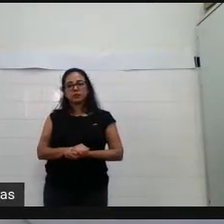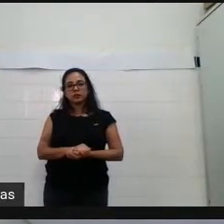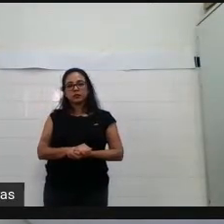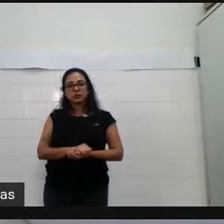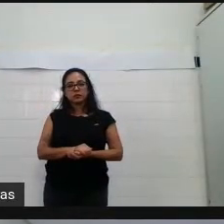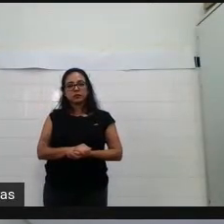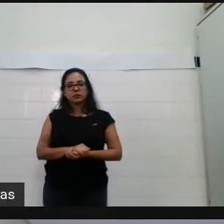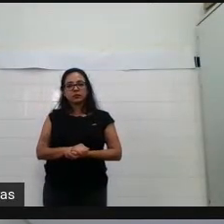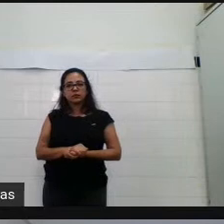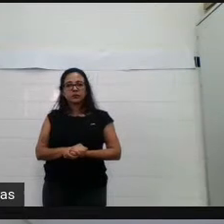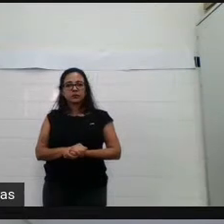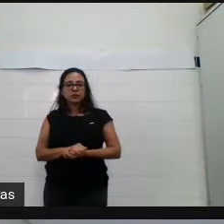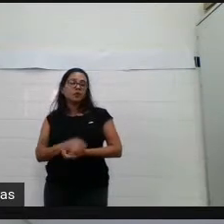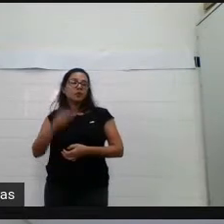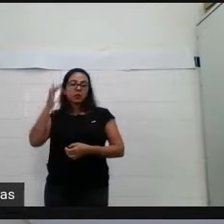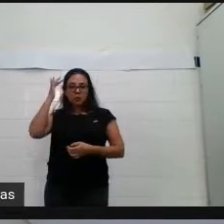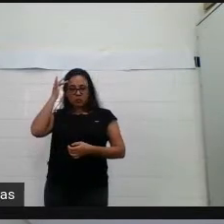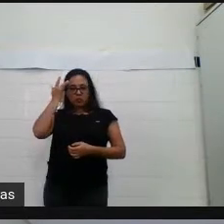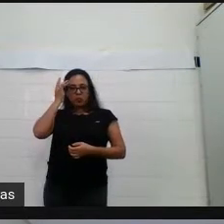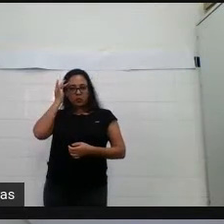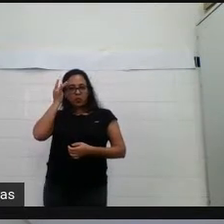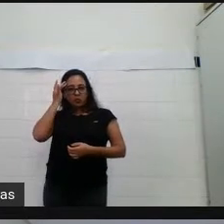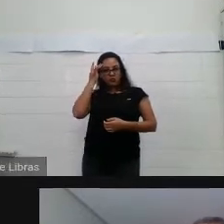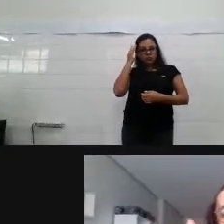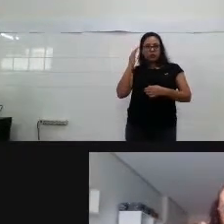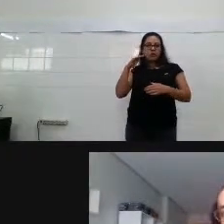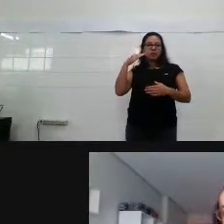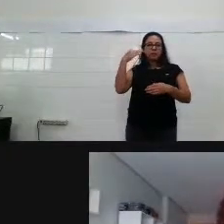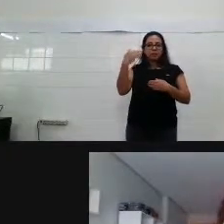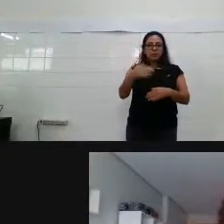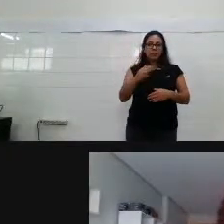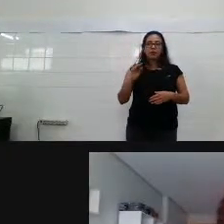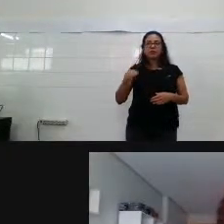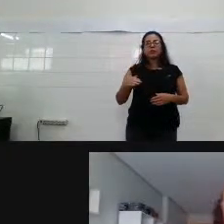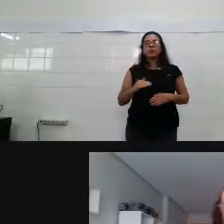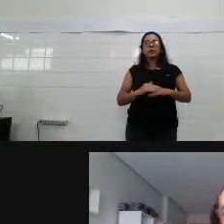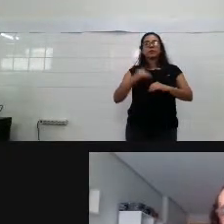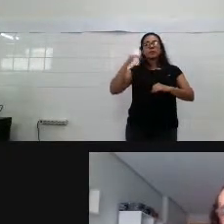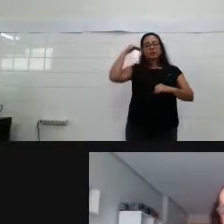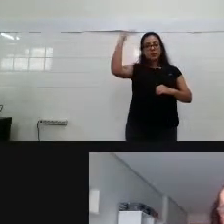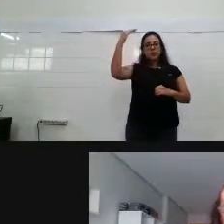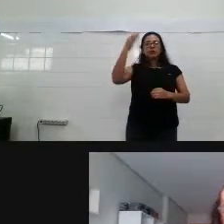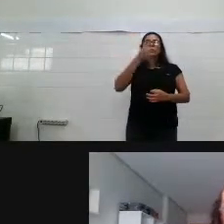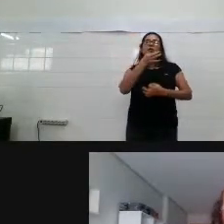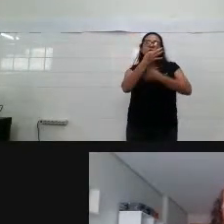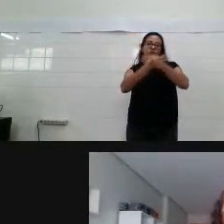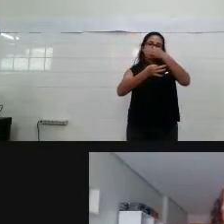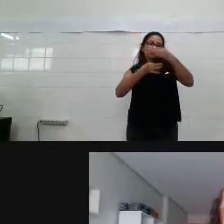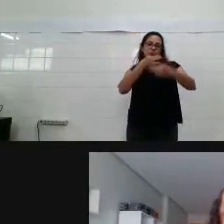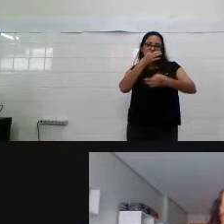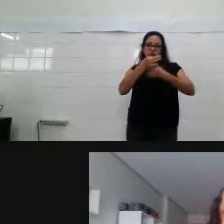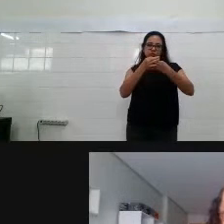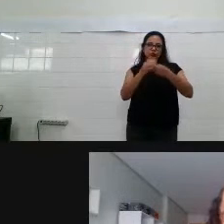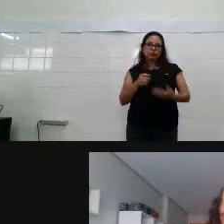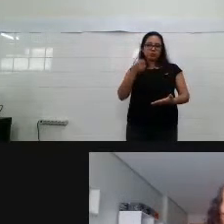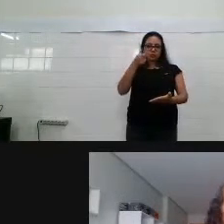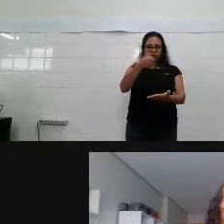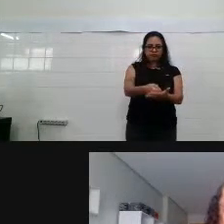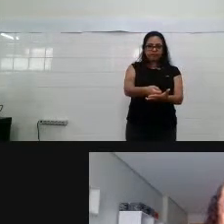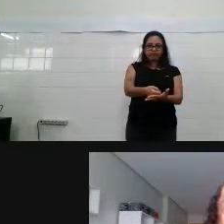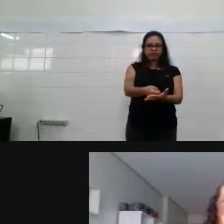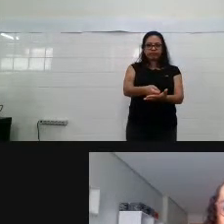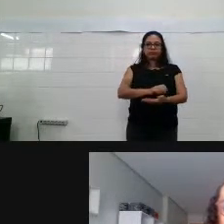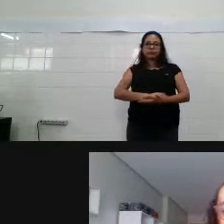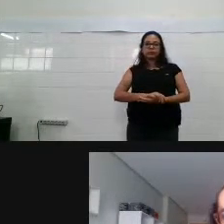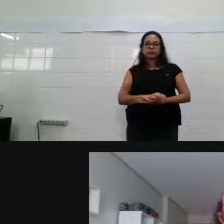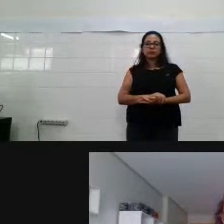eu acho que a prova maior disso é o próprio discurso conservador que, né,